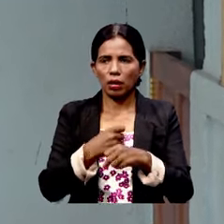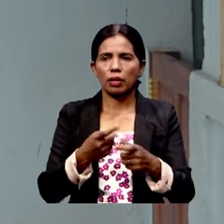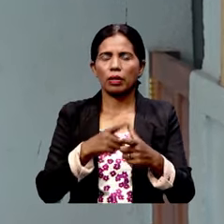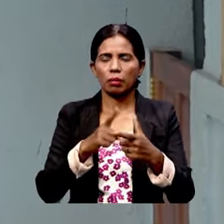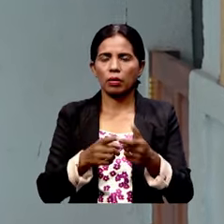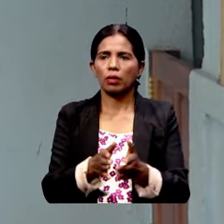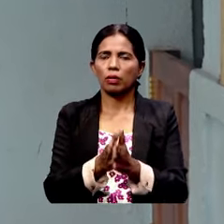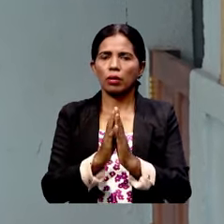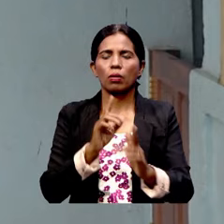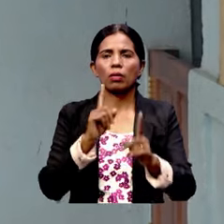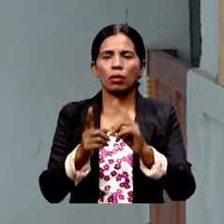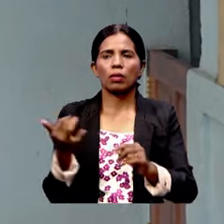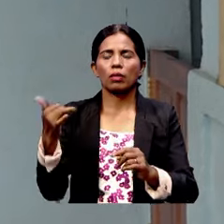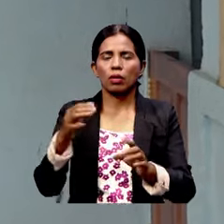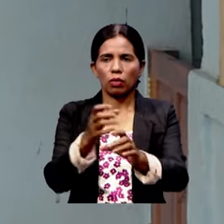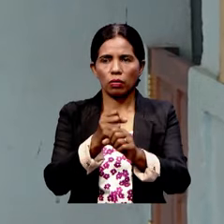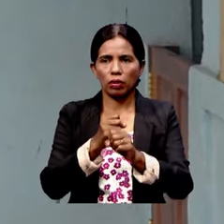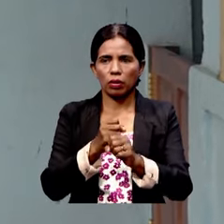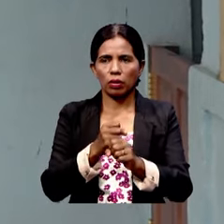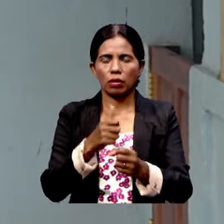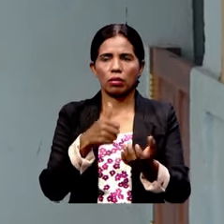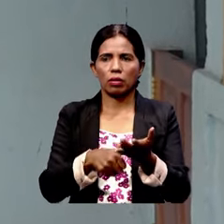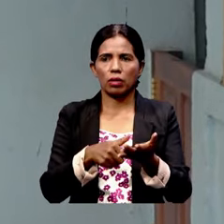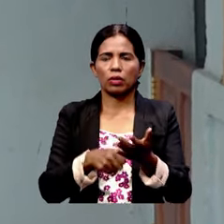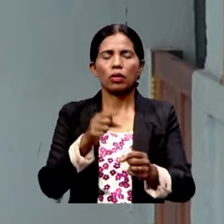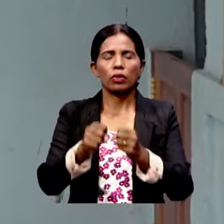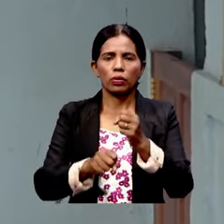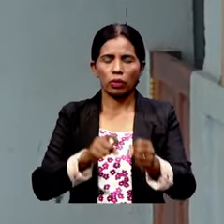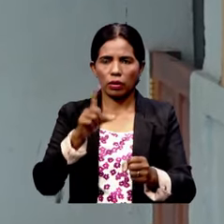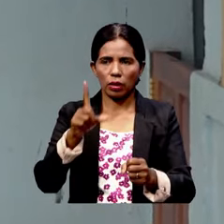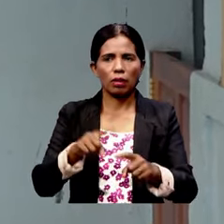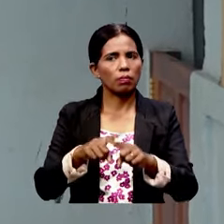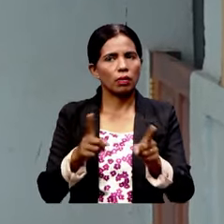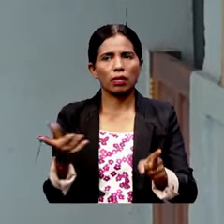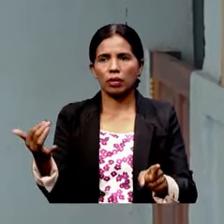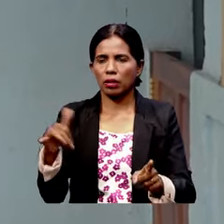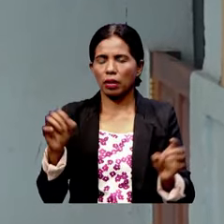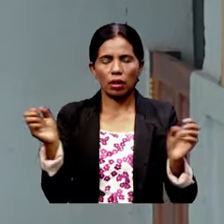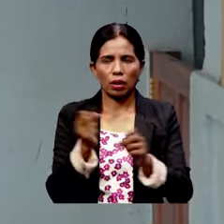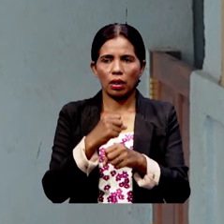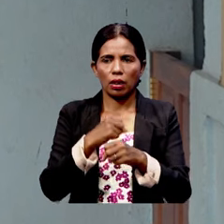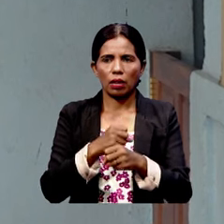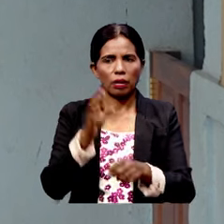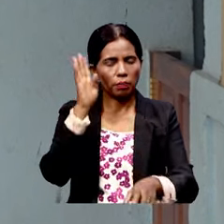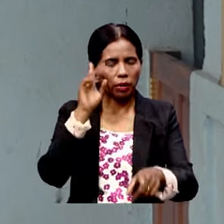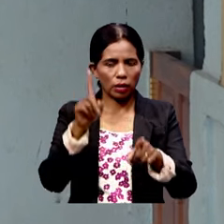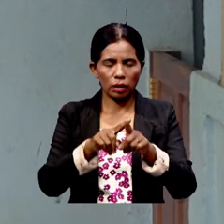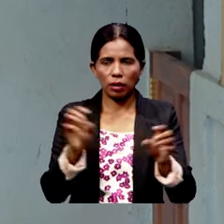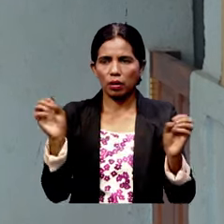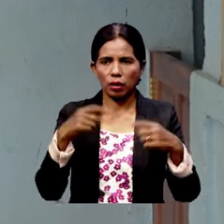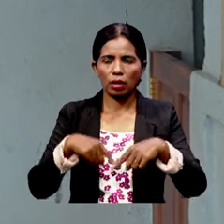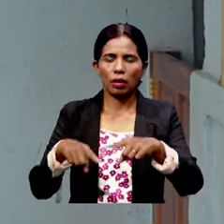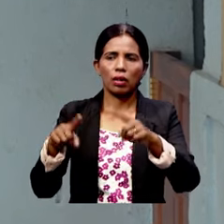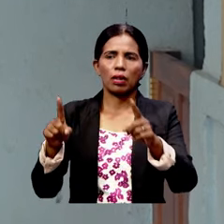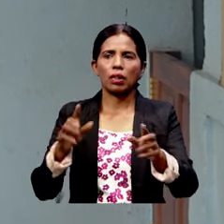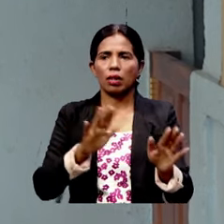não veio qual é a nonia, se irá para pôr surate para o milário social. Mas se irá lavar halo, ninha bin, mas se irá fazer não, mas se irá lavar, depois lavar